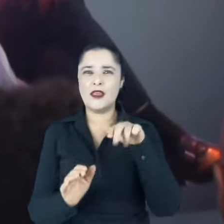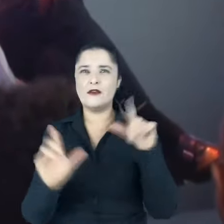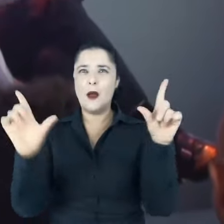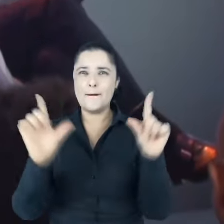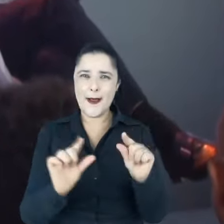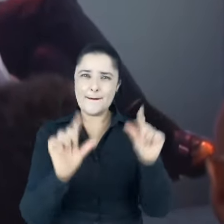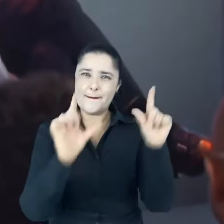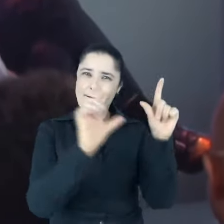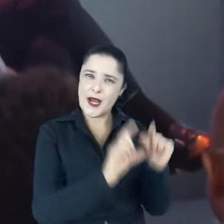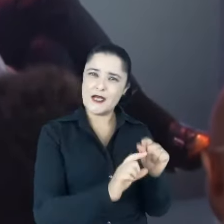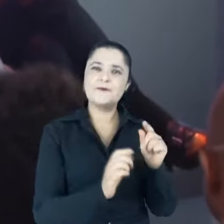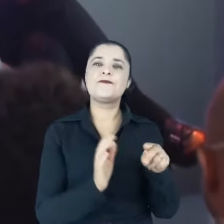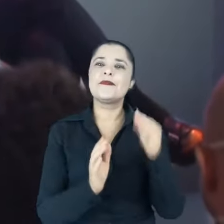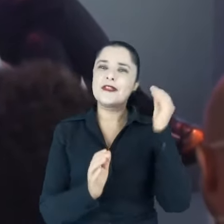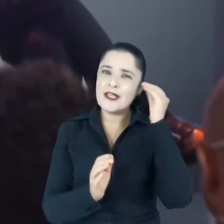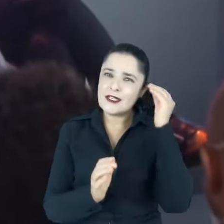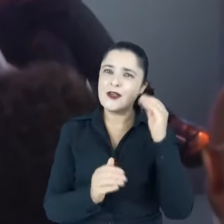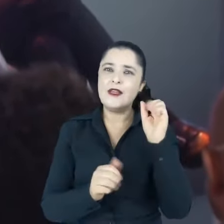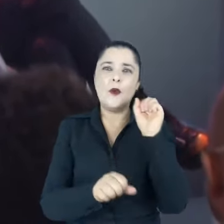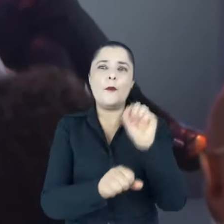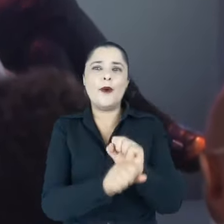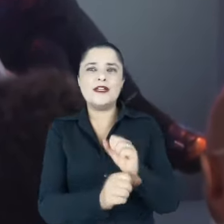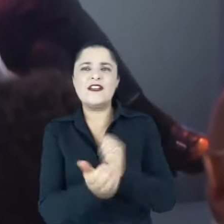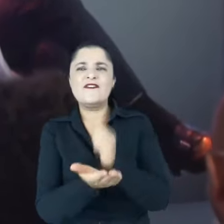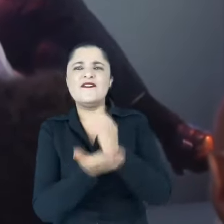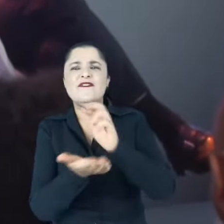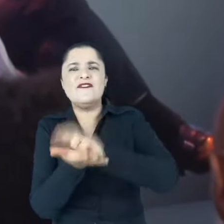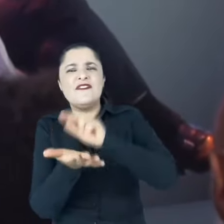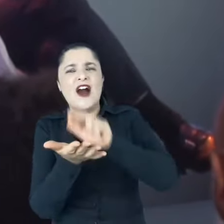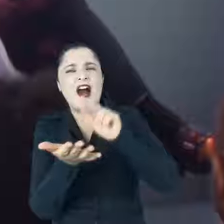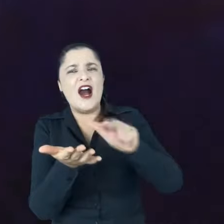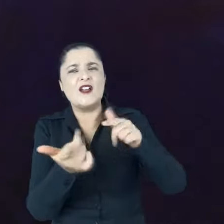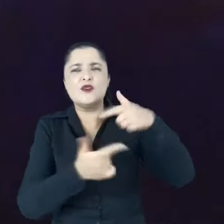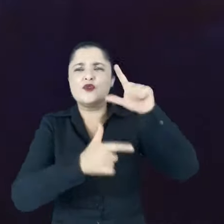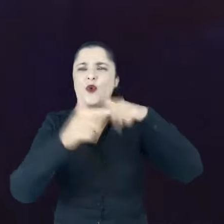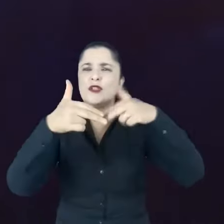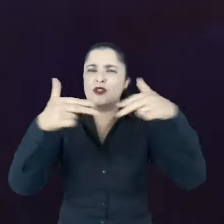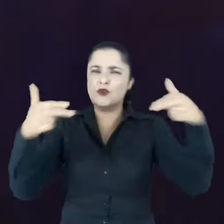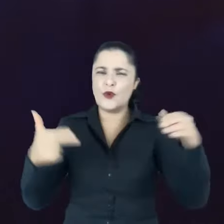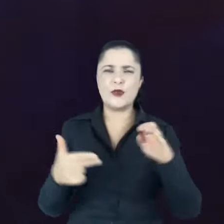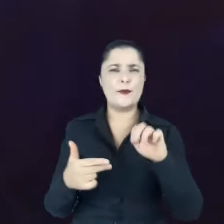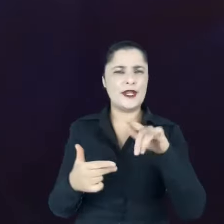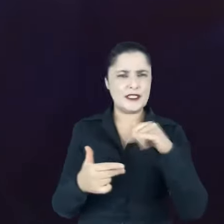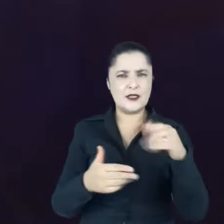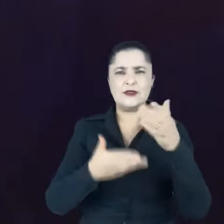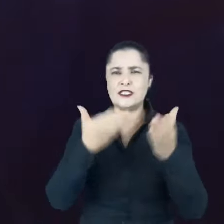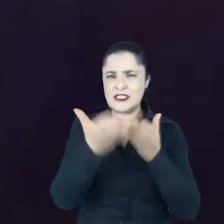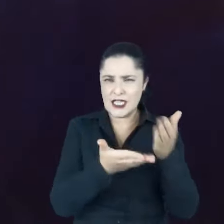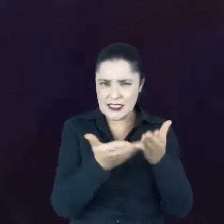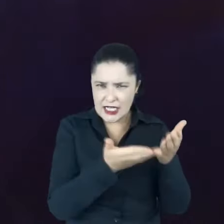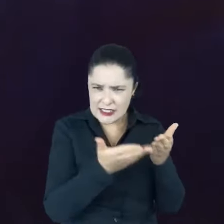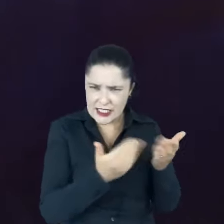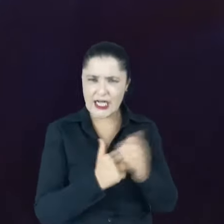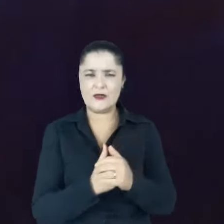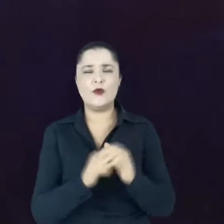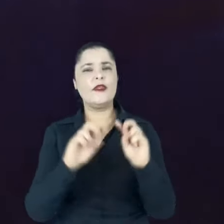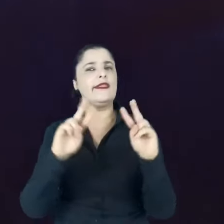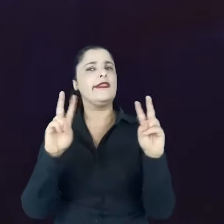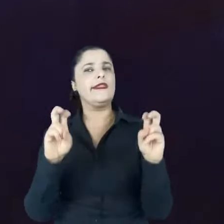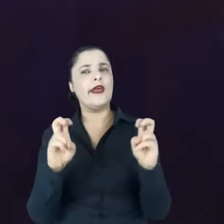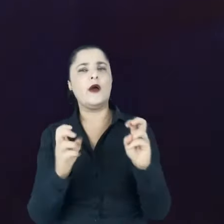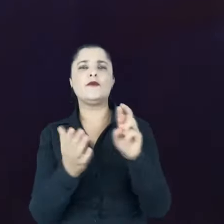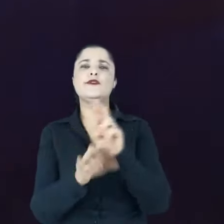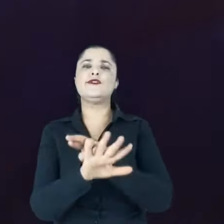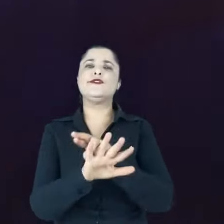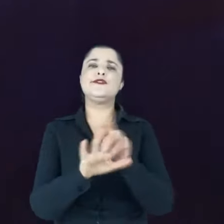fugitivas. Não para por aí, tem uma série de outras coisas que dentro da nossa operação a gente está tratando, temas como diversidade. Também me orgulho em